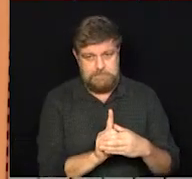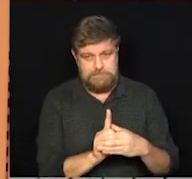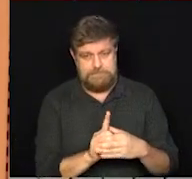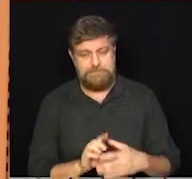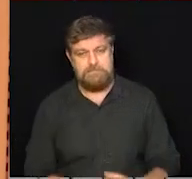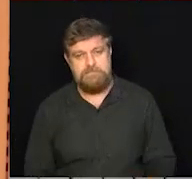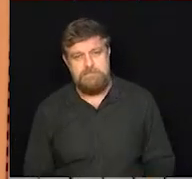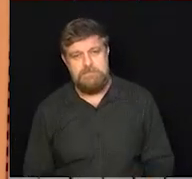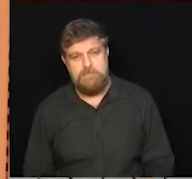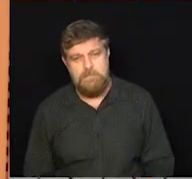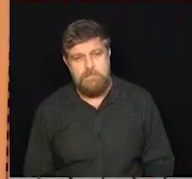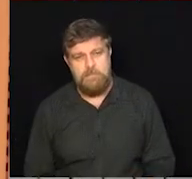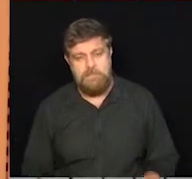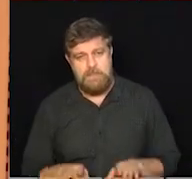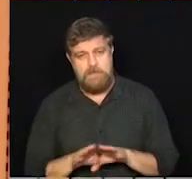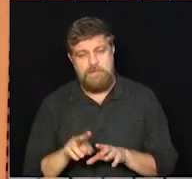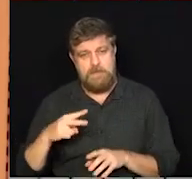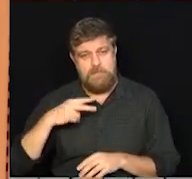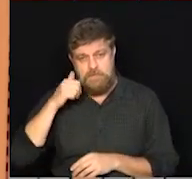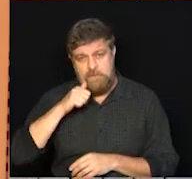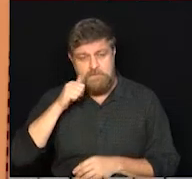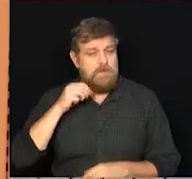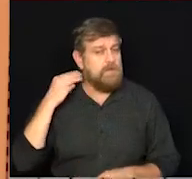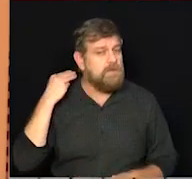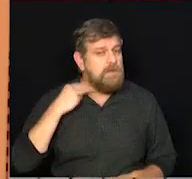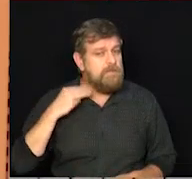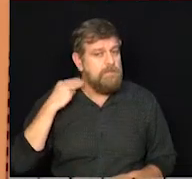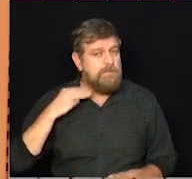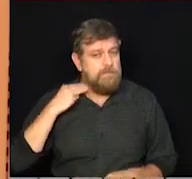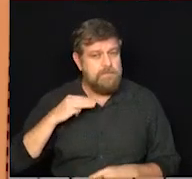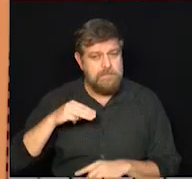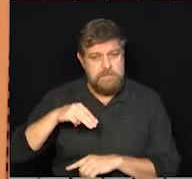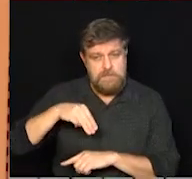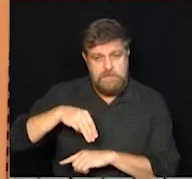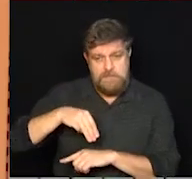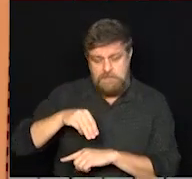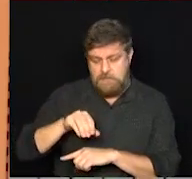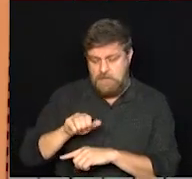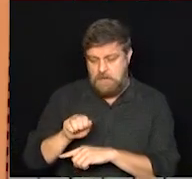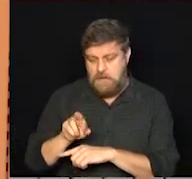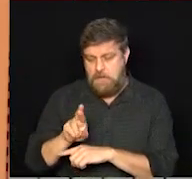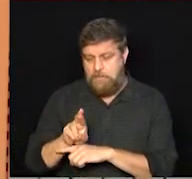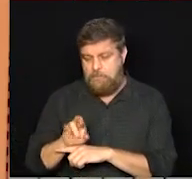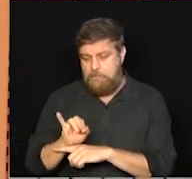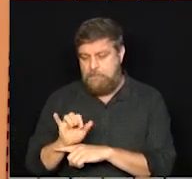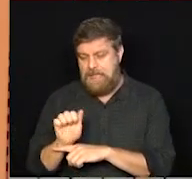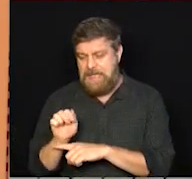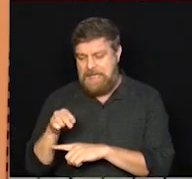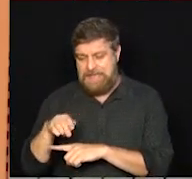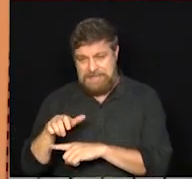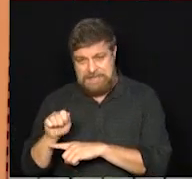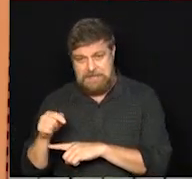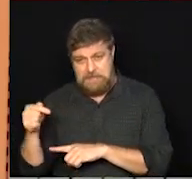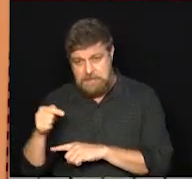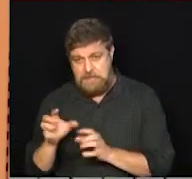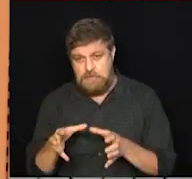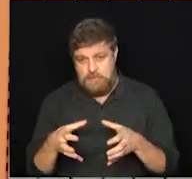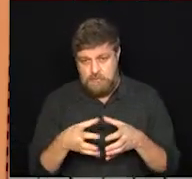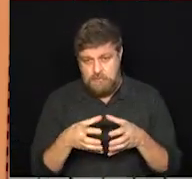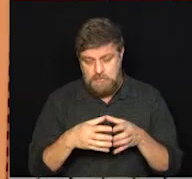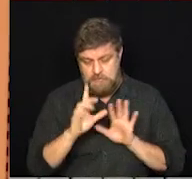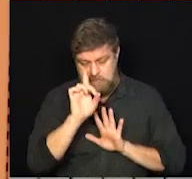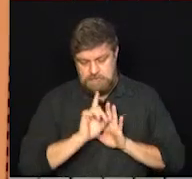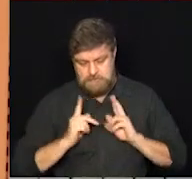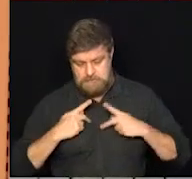é da vereadora Mariana conti que é suplente da comissão de Cultura mas é titular da comissão de